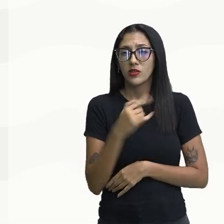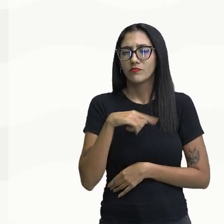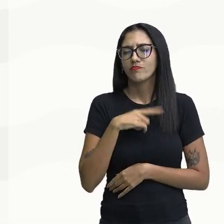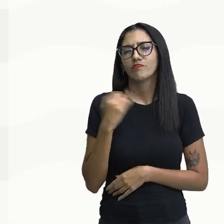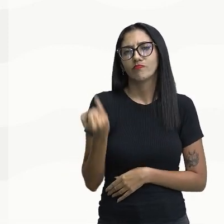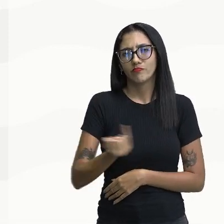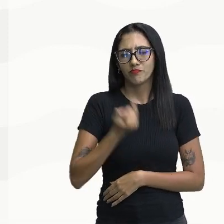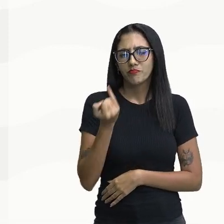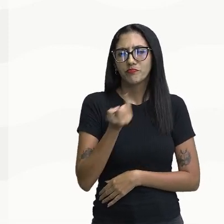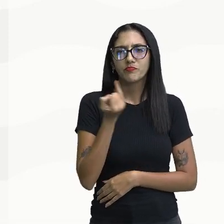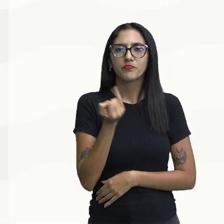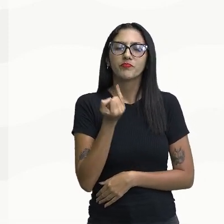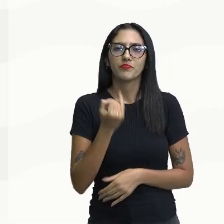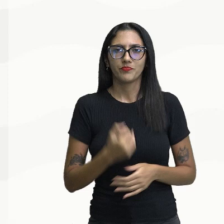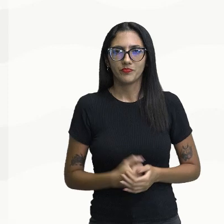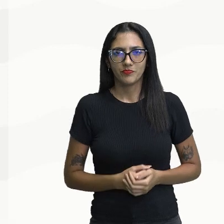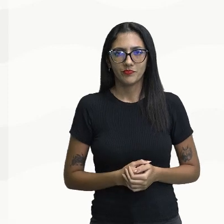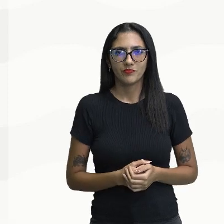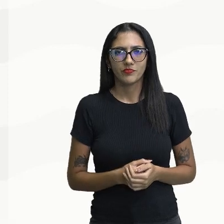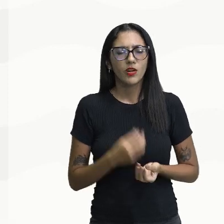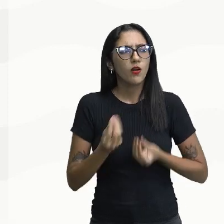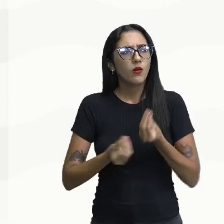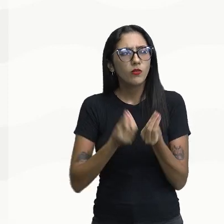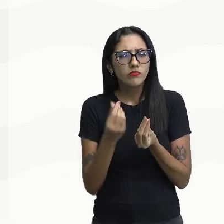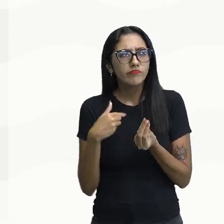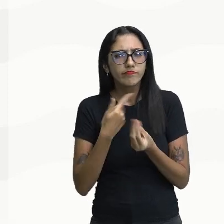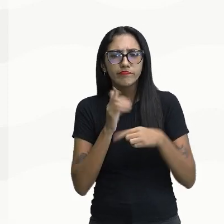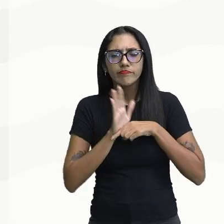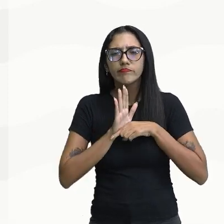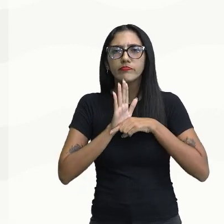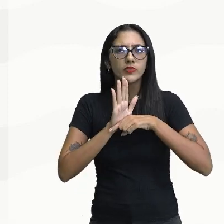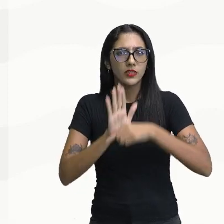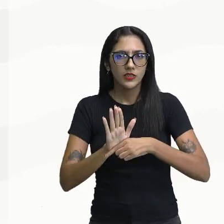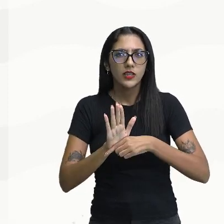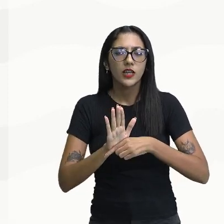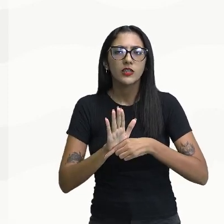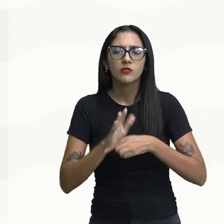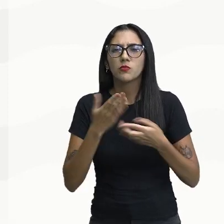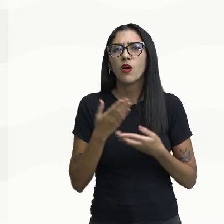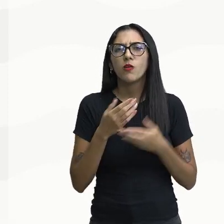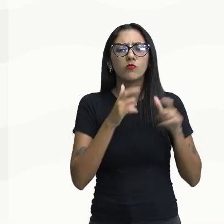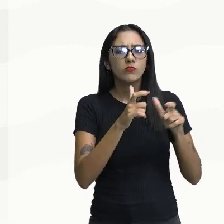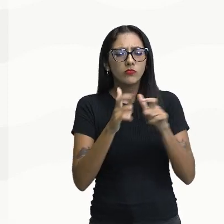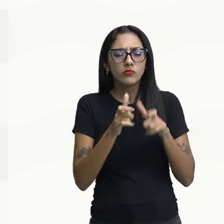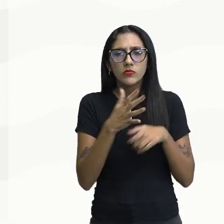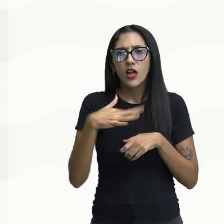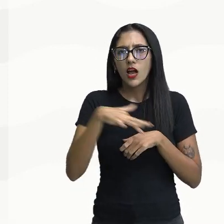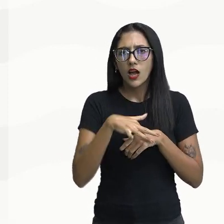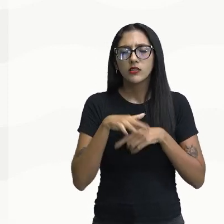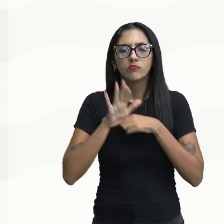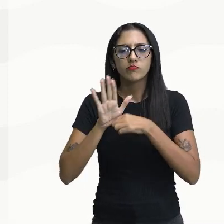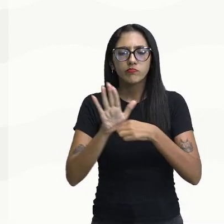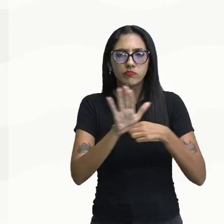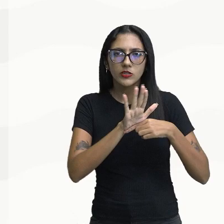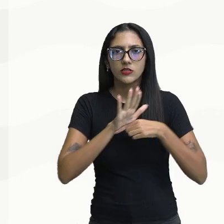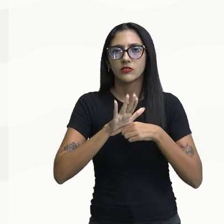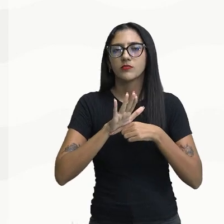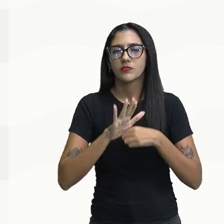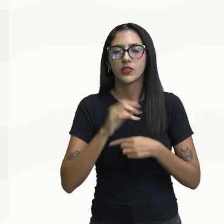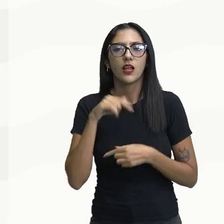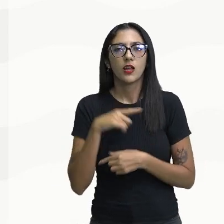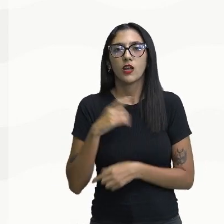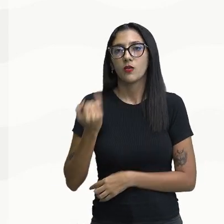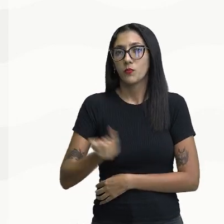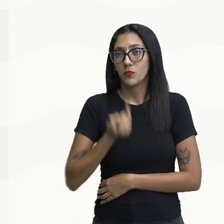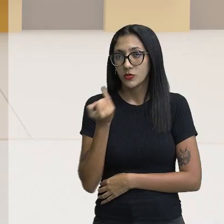fundamental, porque como nós iremos apresentar? Para que público nós iremos apresentar? Isso é